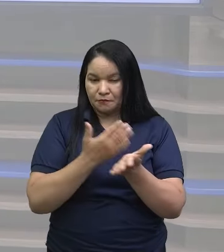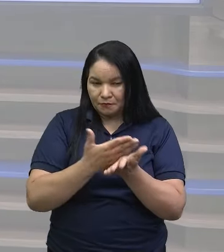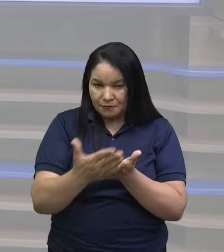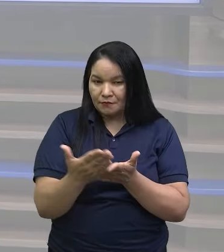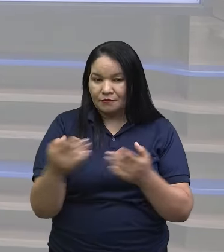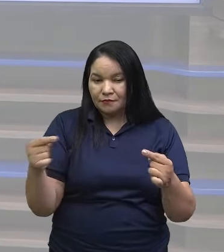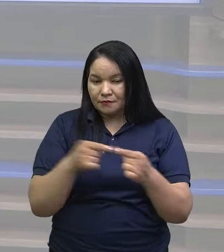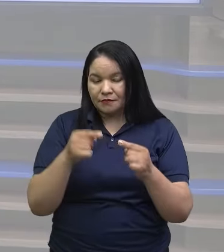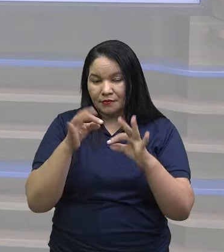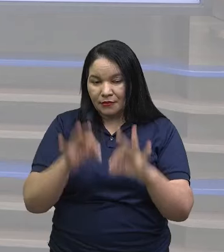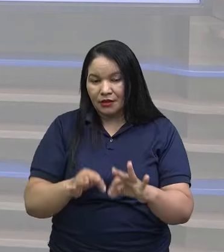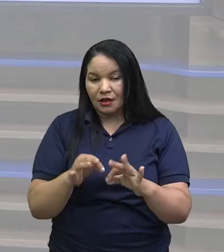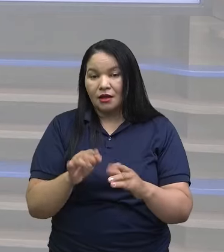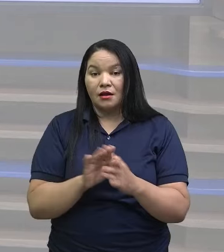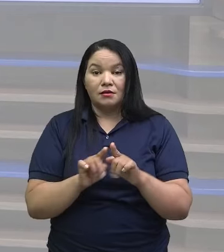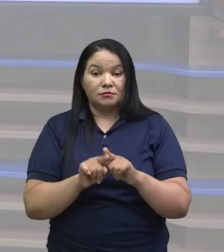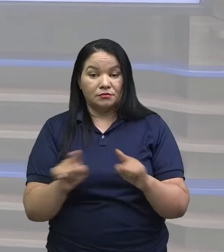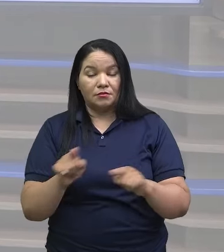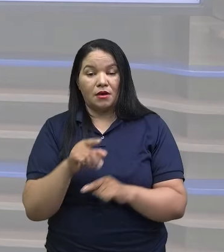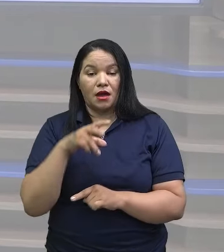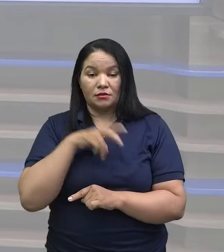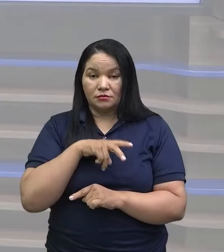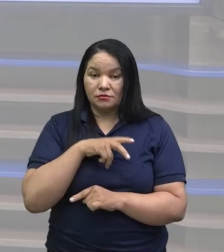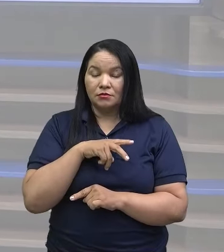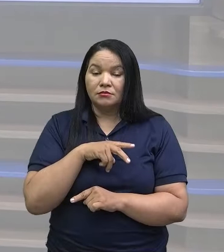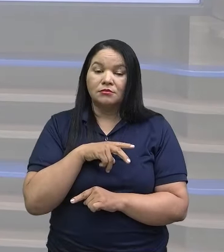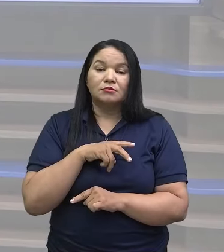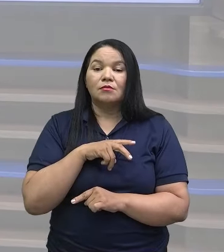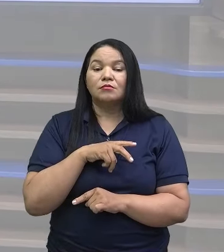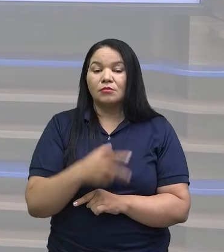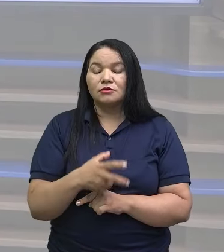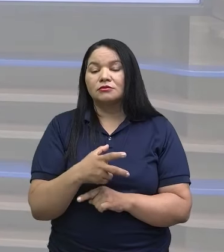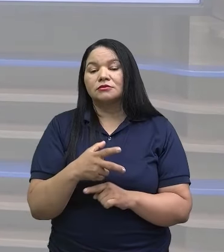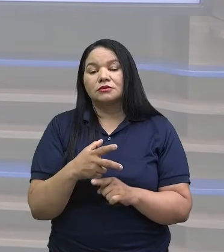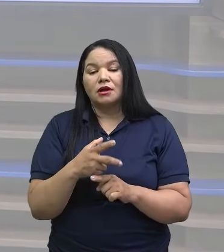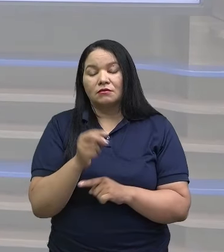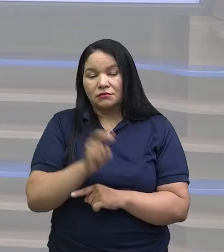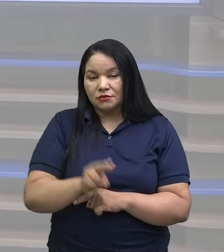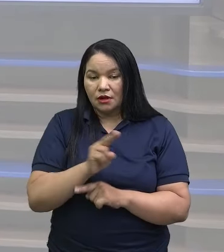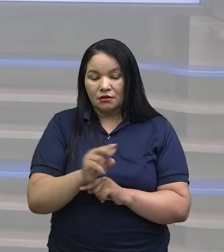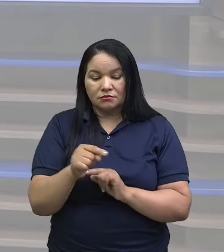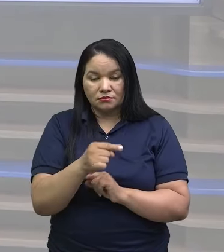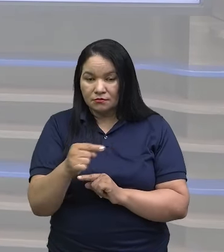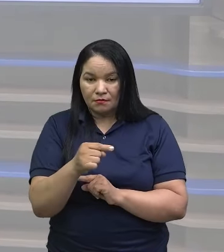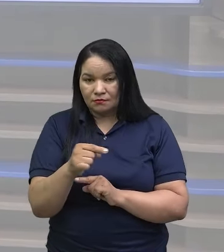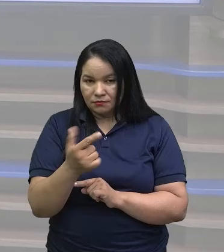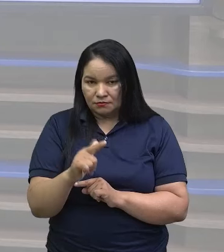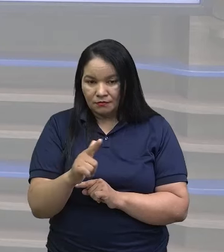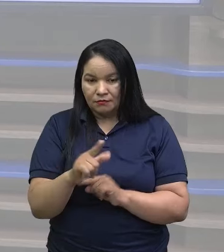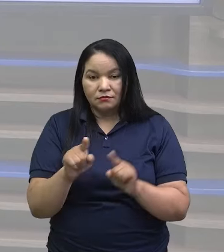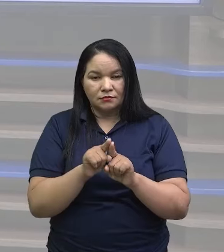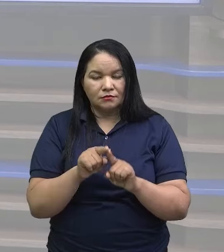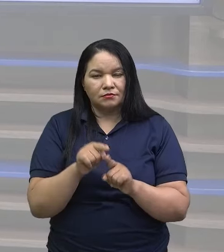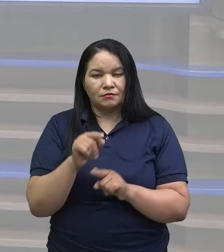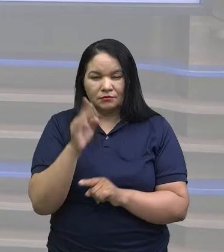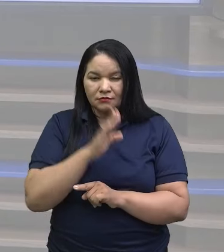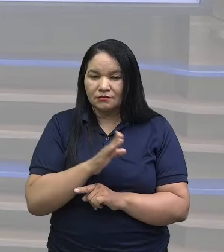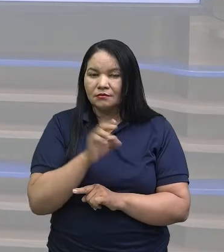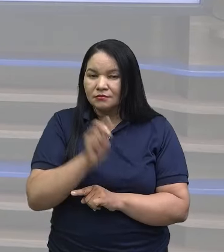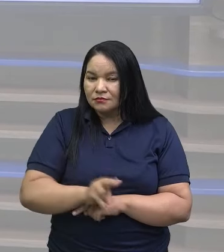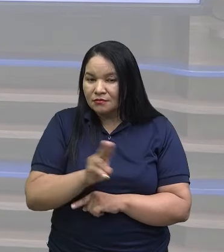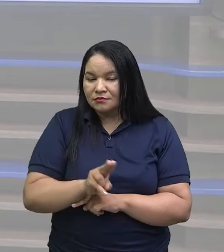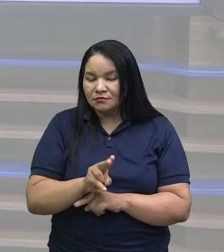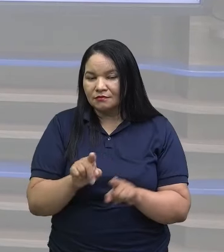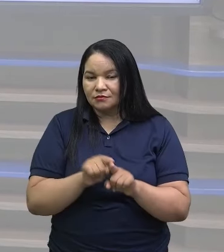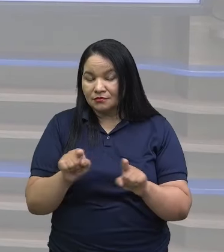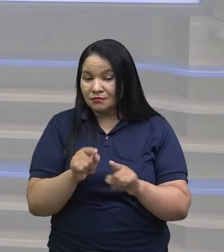chamado Portugal não usava mais o trema. E o Brasil utilizava o trema. Aí Portugal falou assim, não, vamos acabar